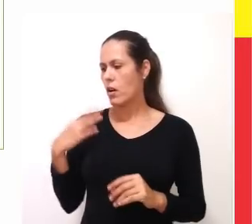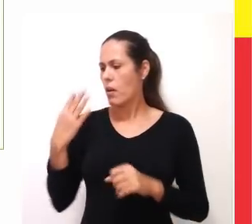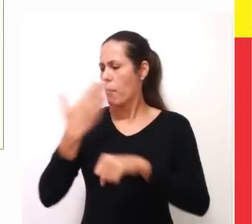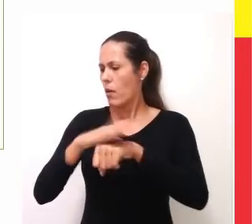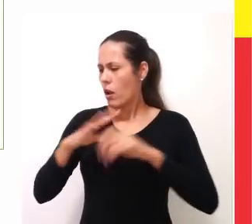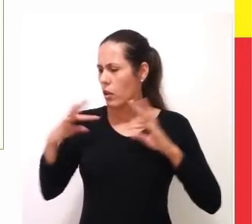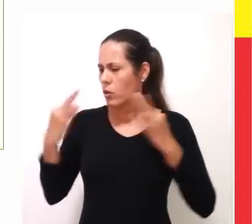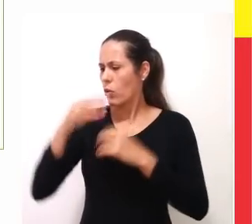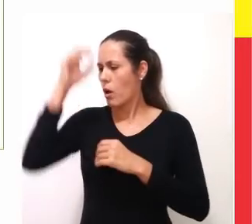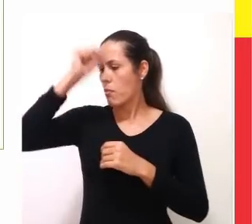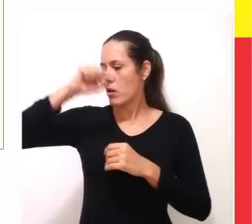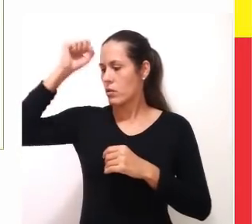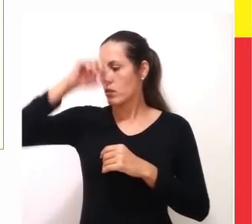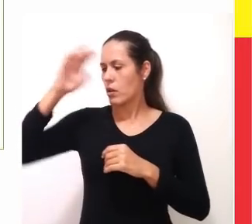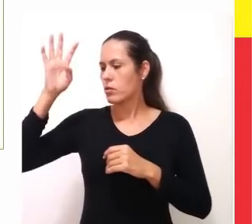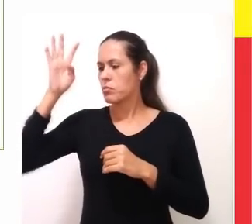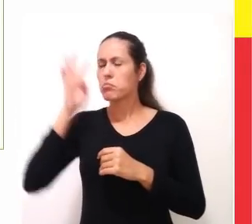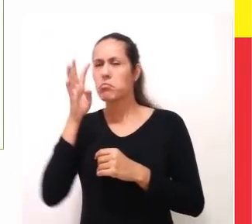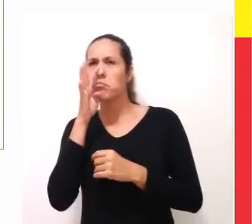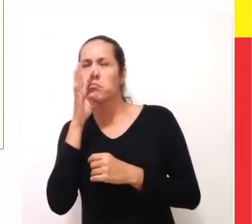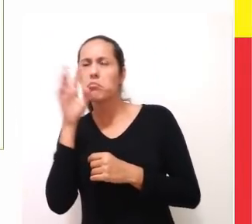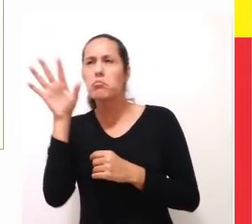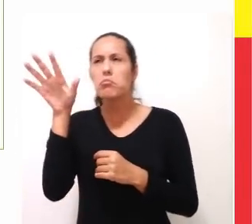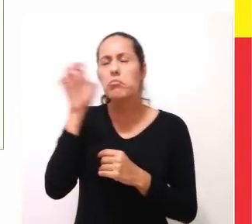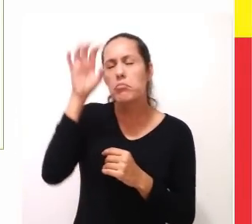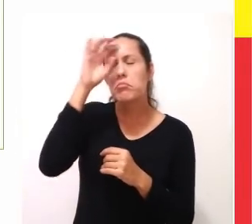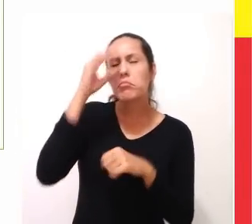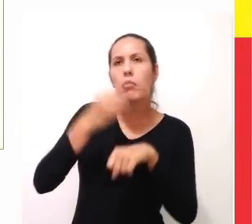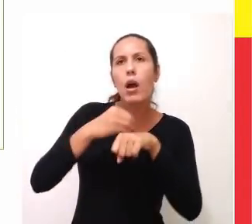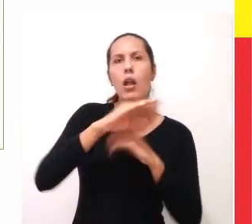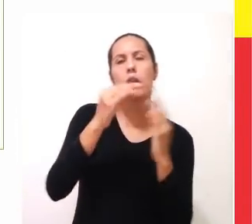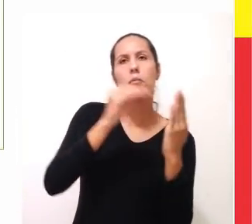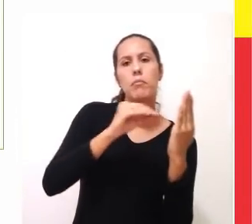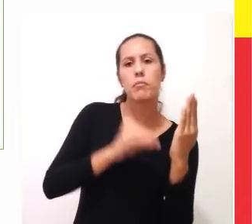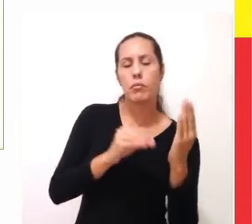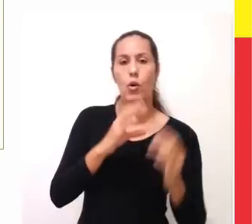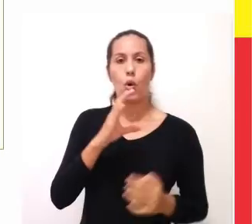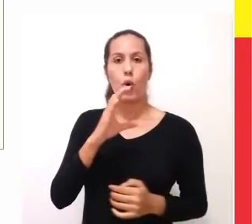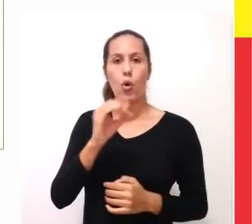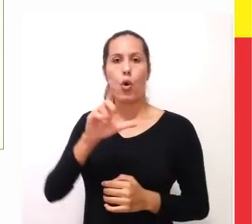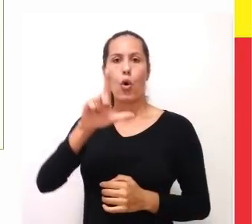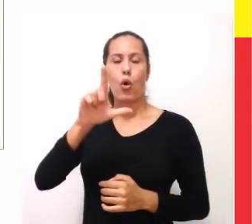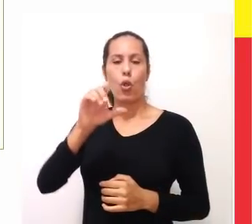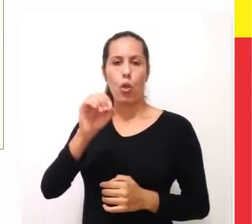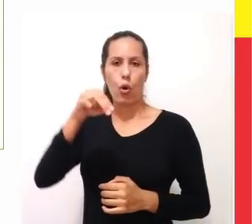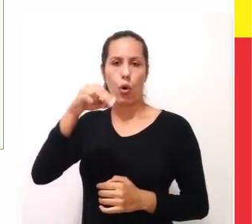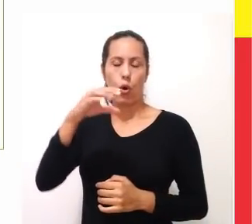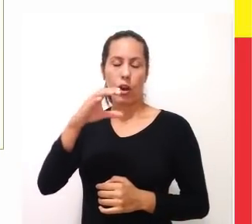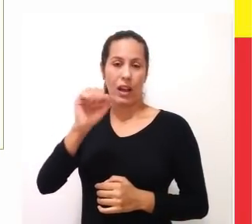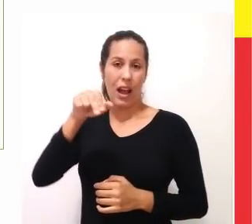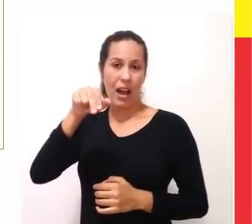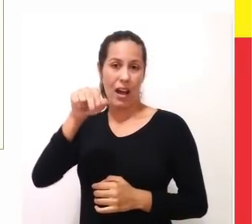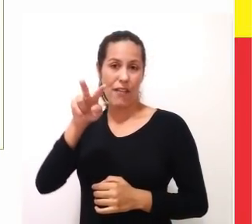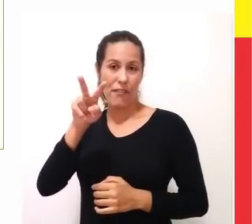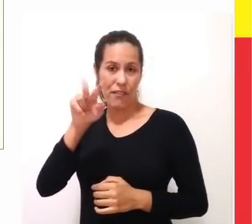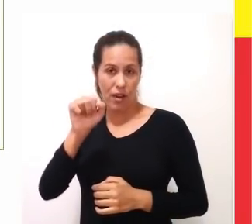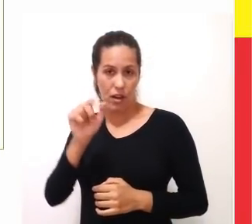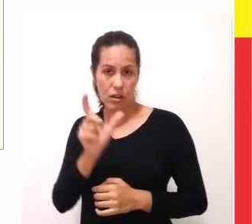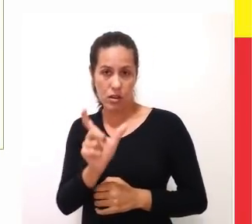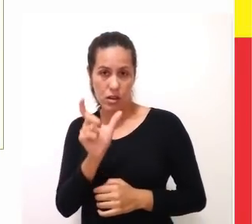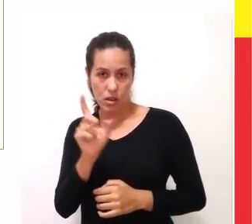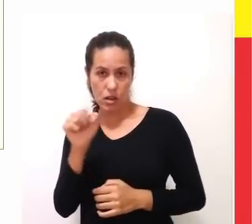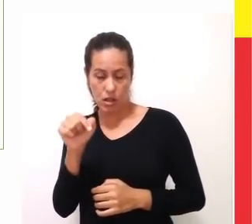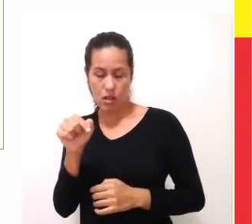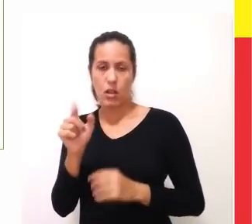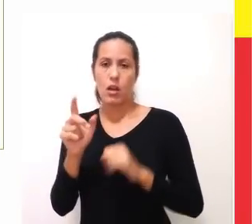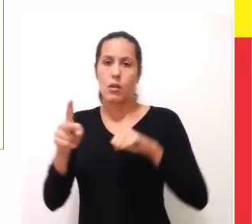mediante as aulas a que assistia. Veja só, colocava é um tempo no pretérito imperfeito, é um tempo que está dando o quê? Uma continuidade